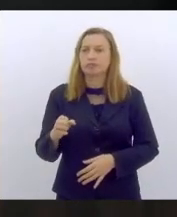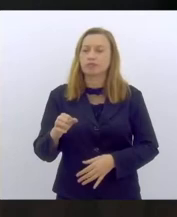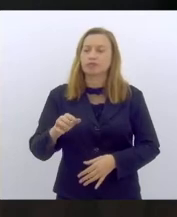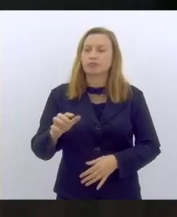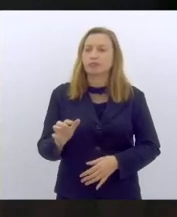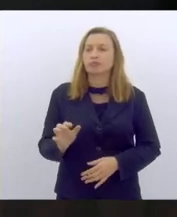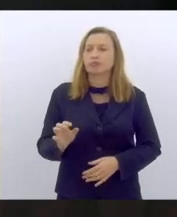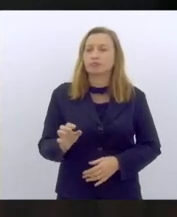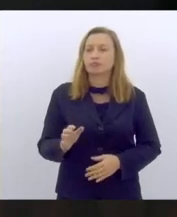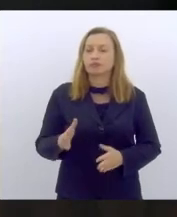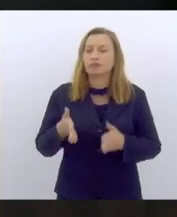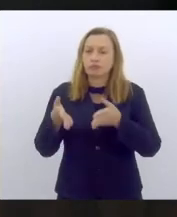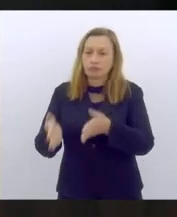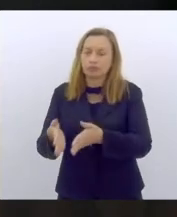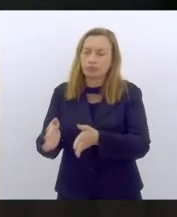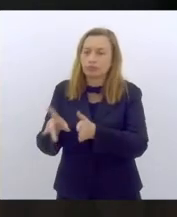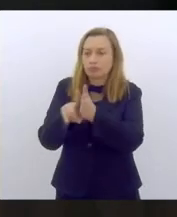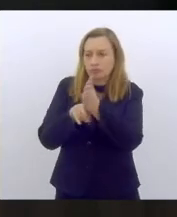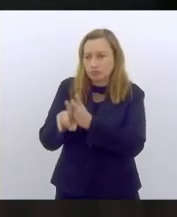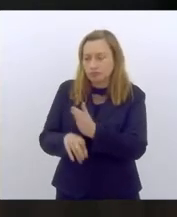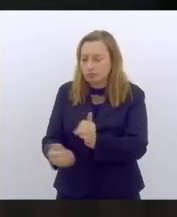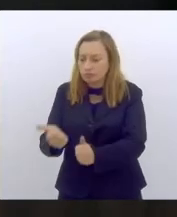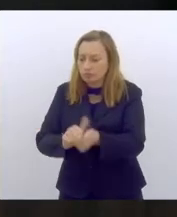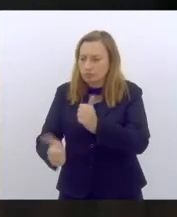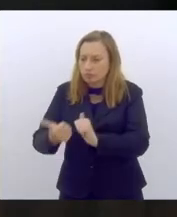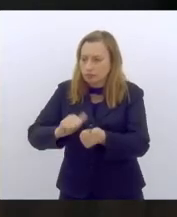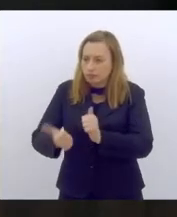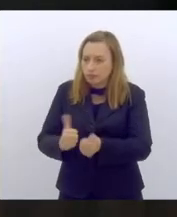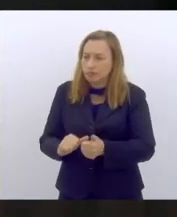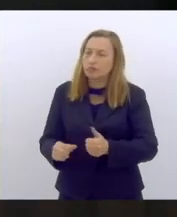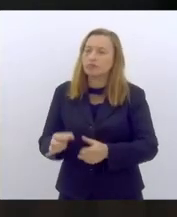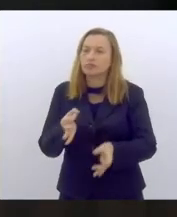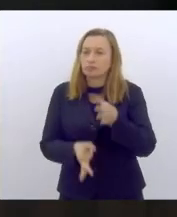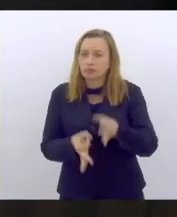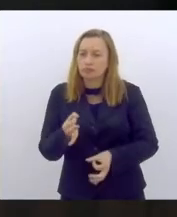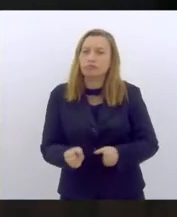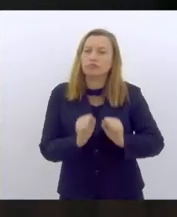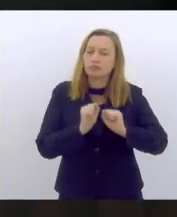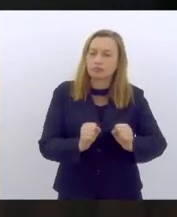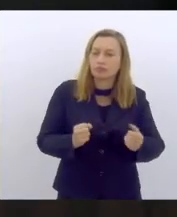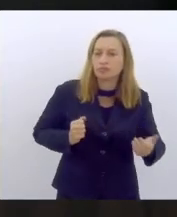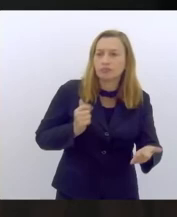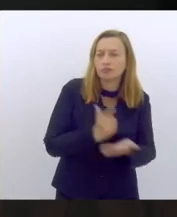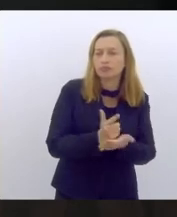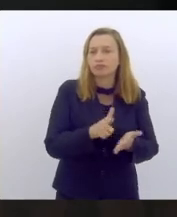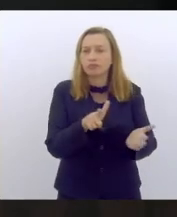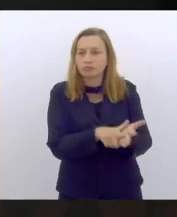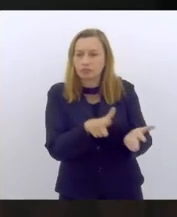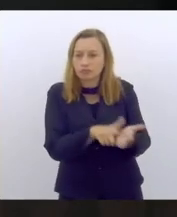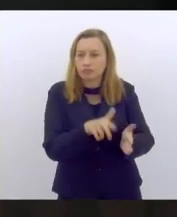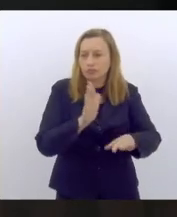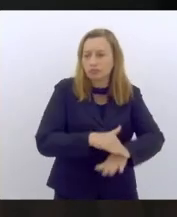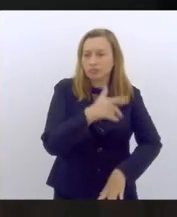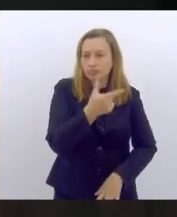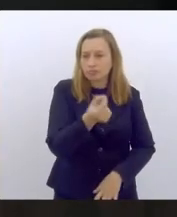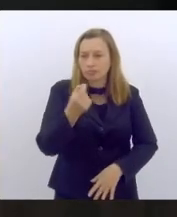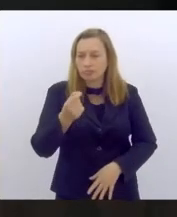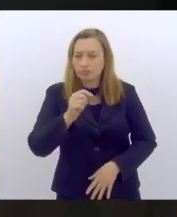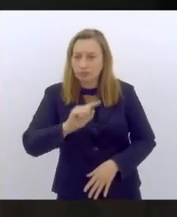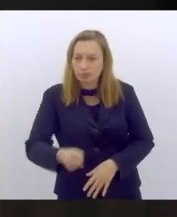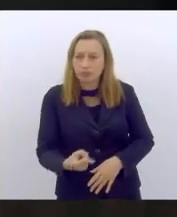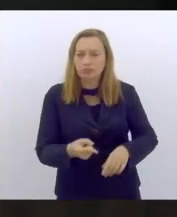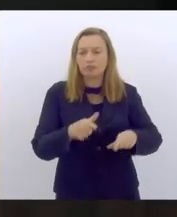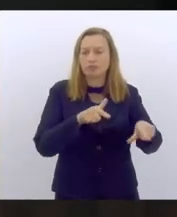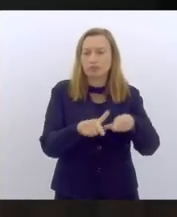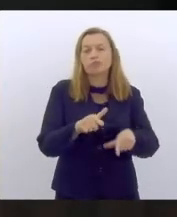de análise pela justiça e que pode ter uma folha de pagamento com mais de 20 mil cargos que